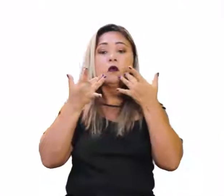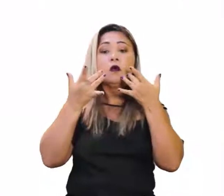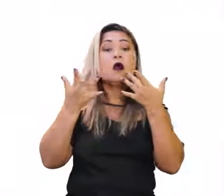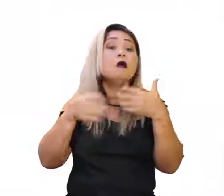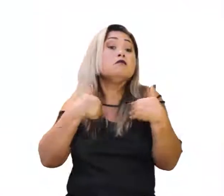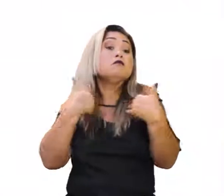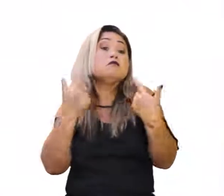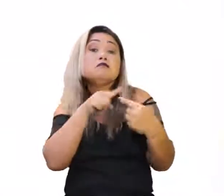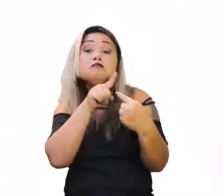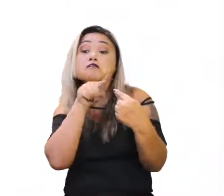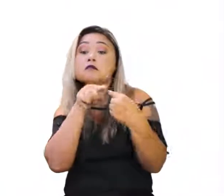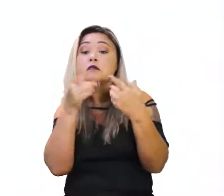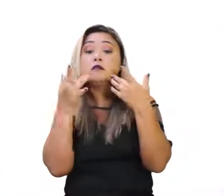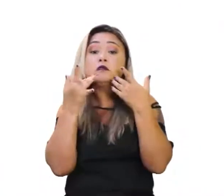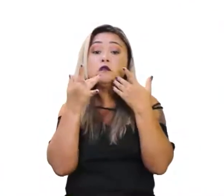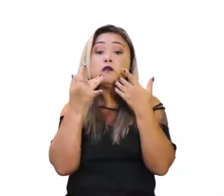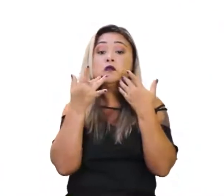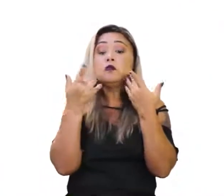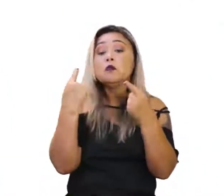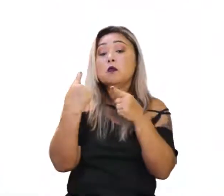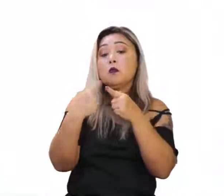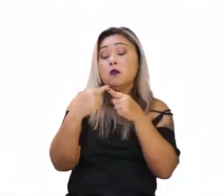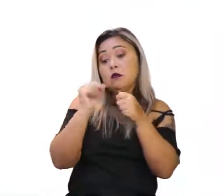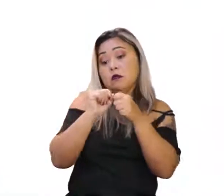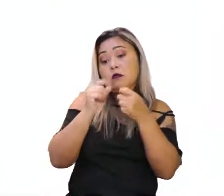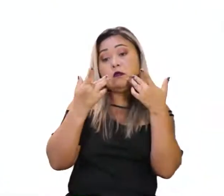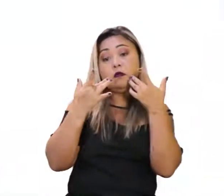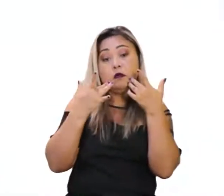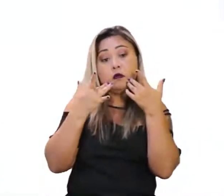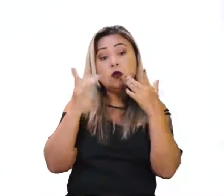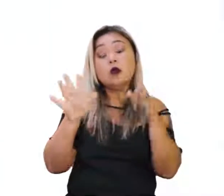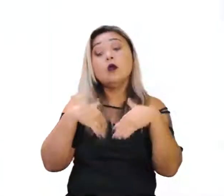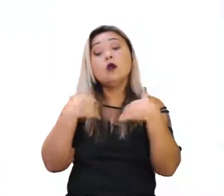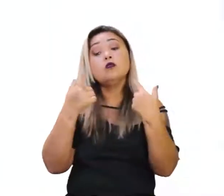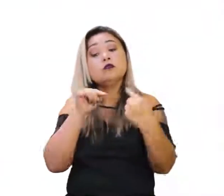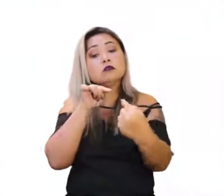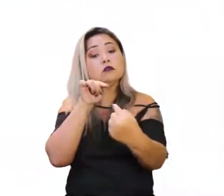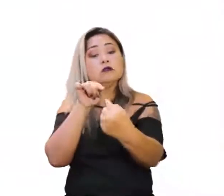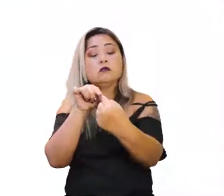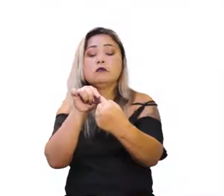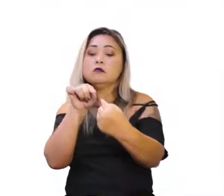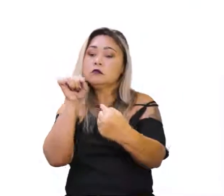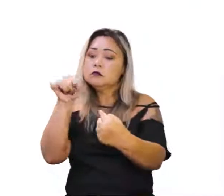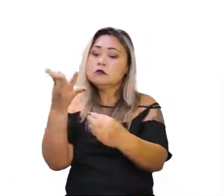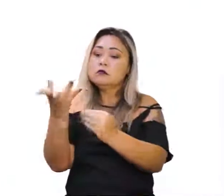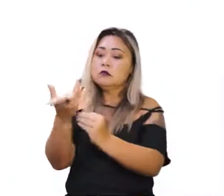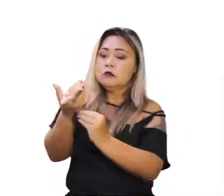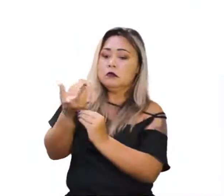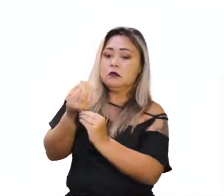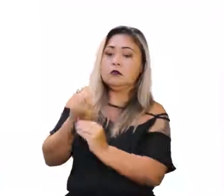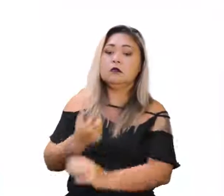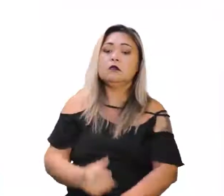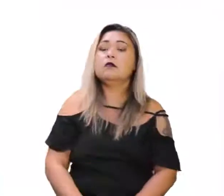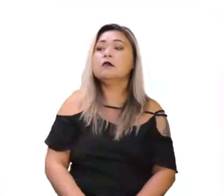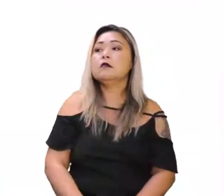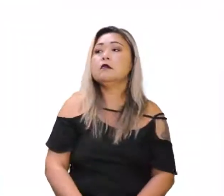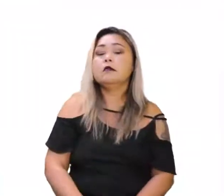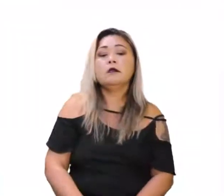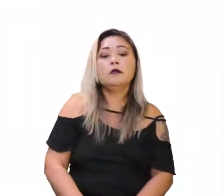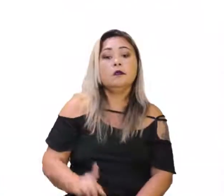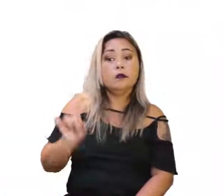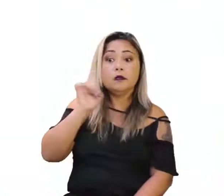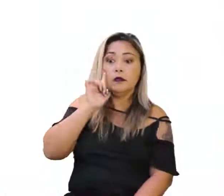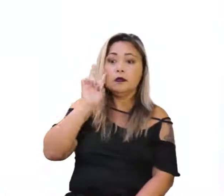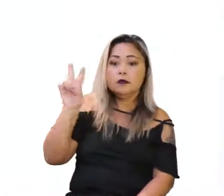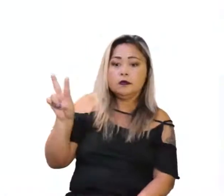teatro? A quem se dirige o teatro? Por que se faz teatro? Qual o sentido dessa arte?